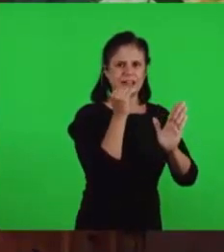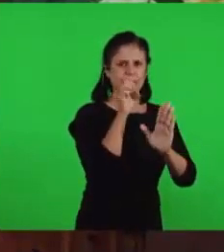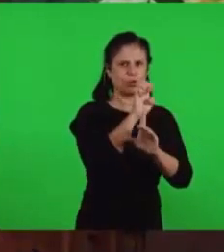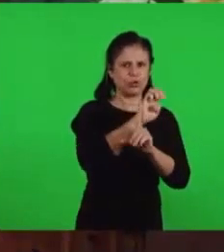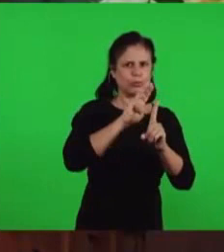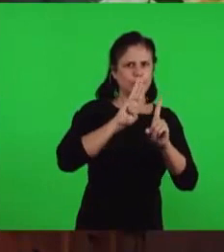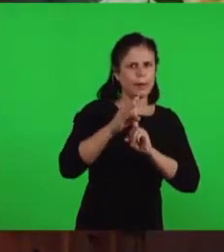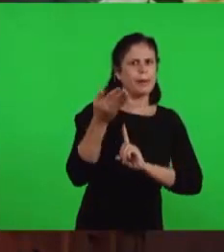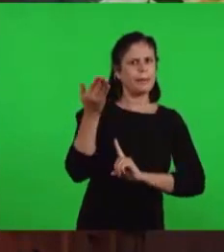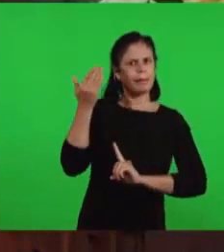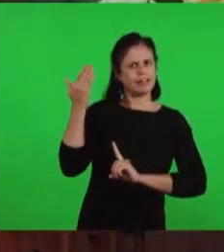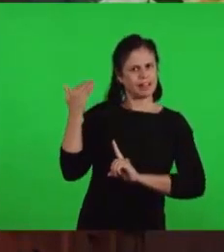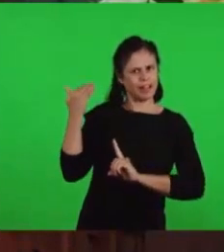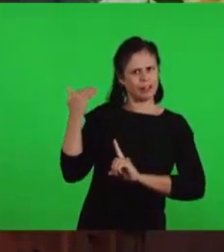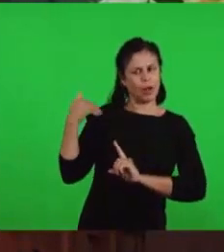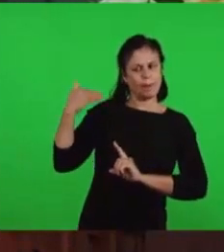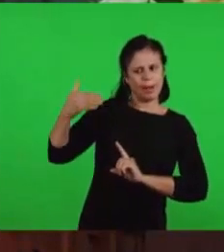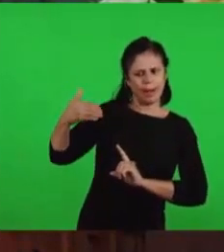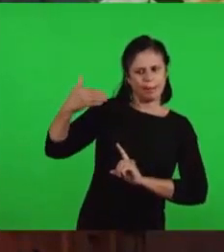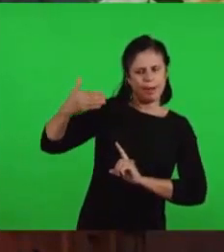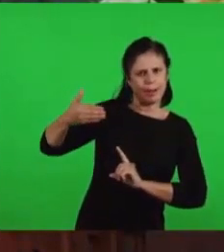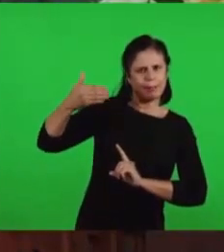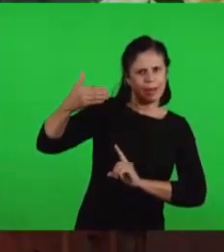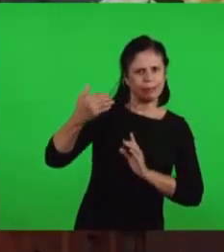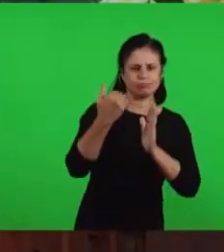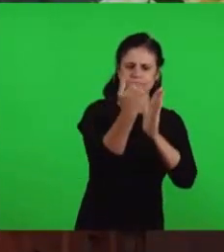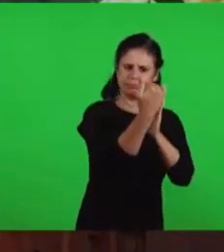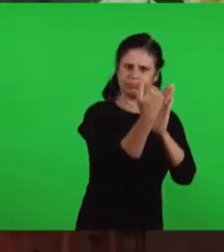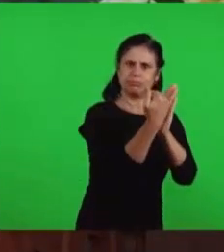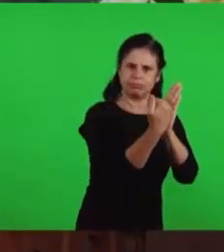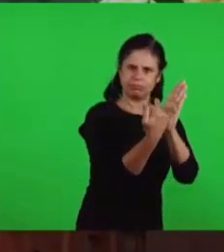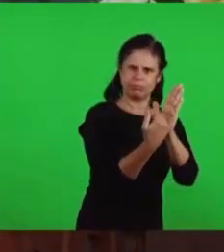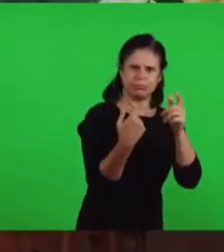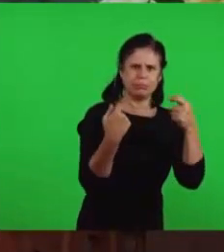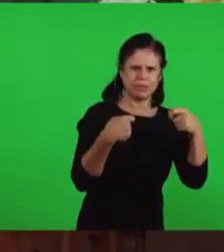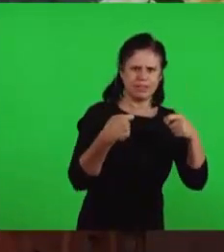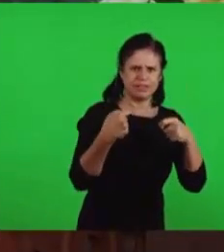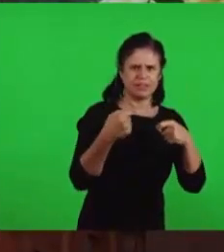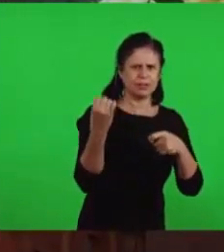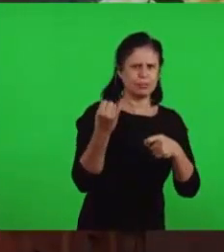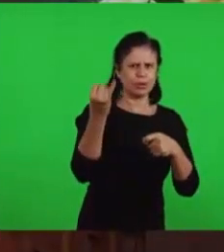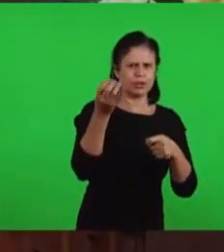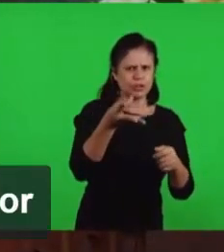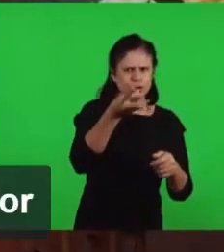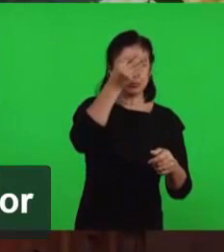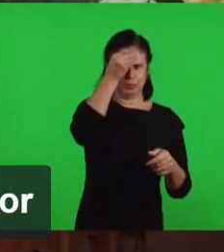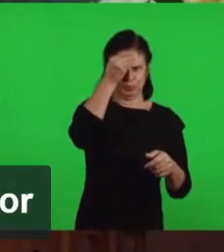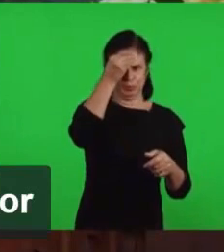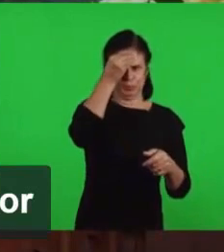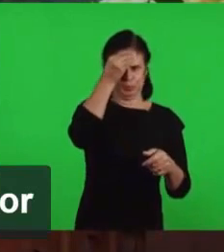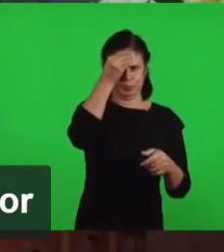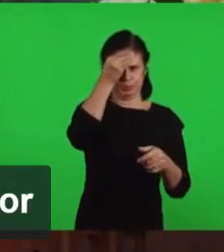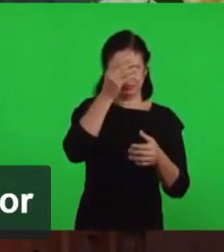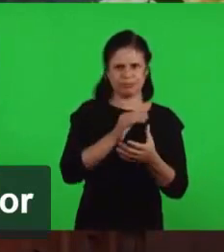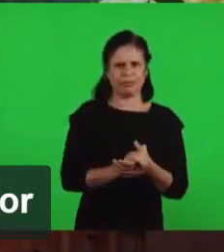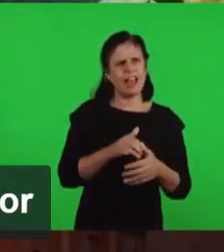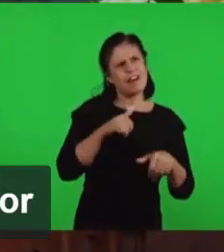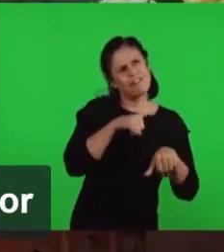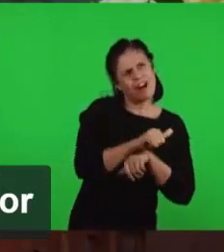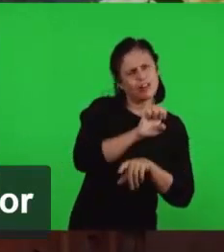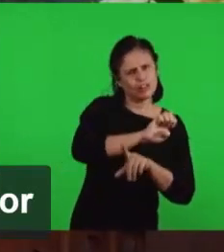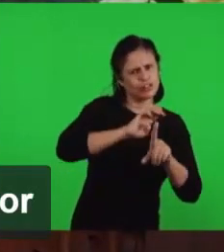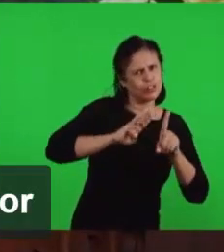estudos bíblicos que são feitos na escola bíblica dominical é muito importante